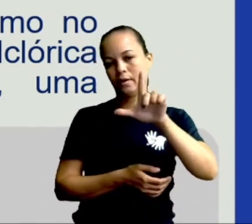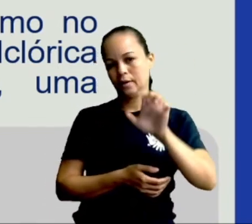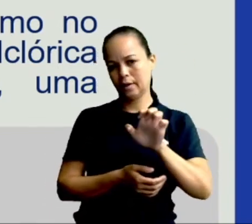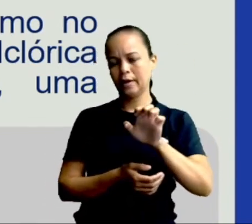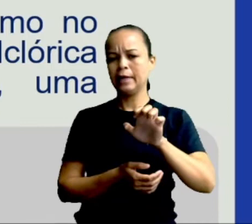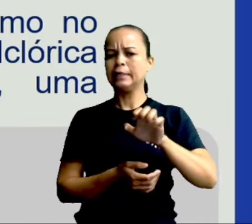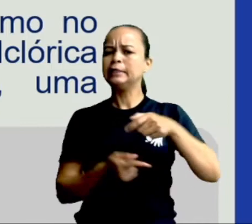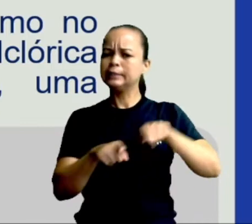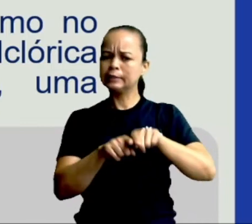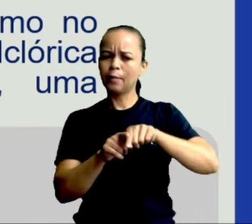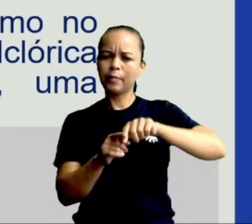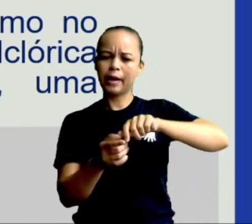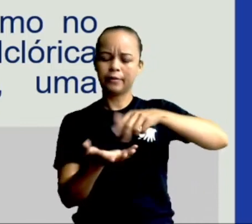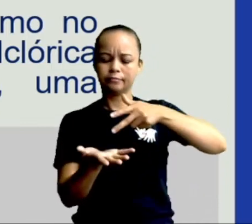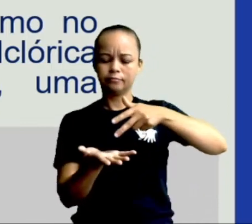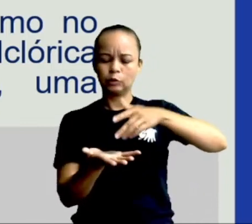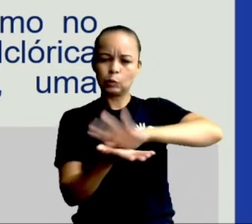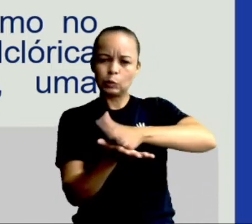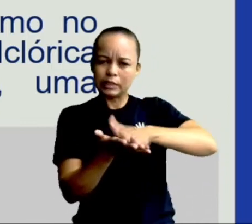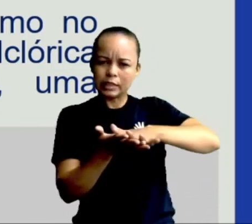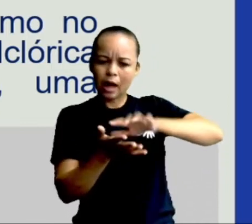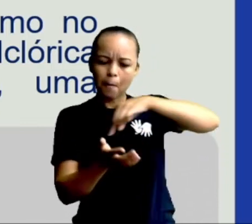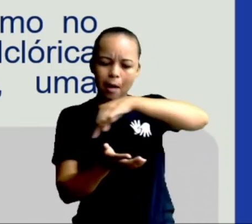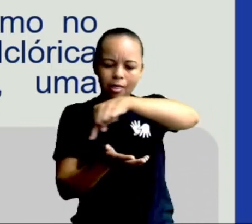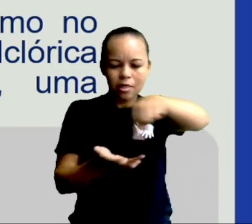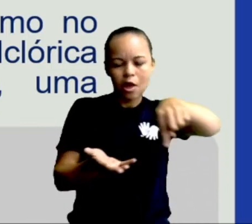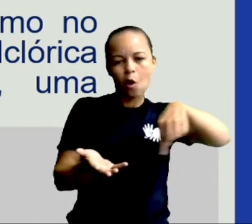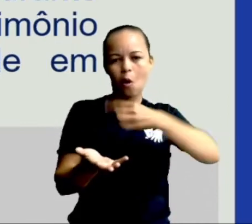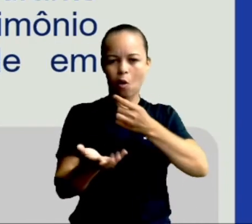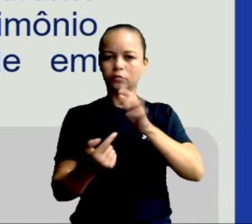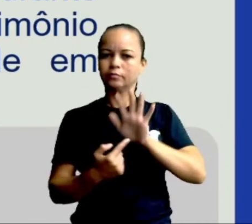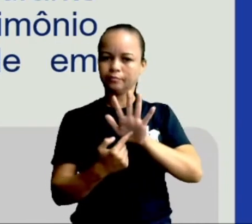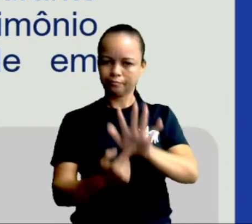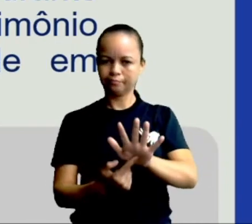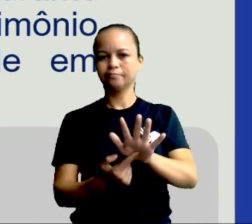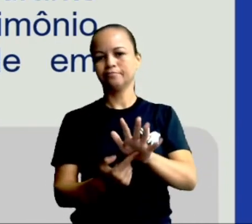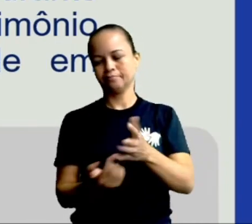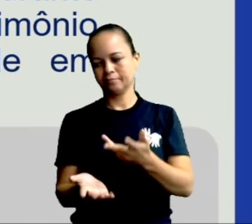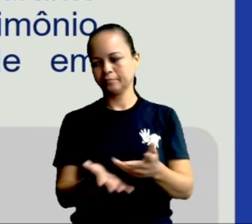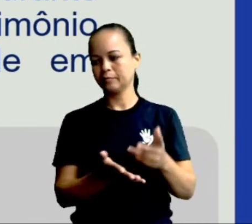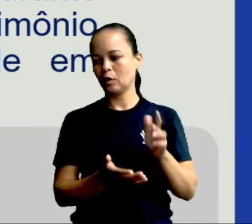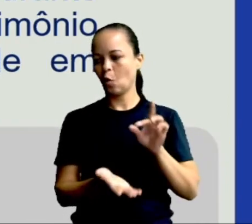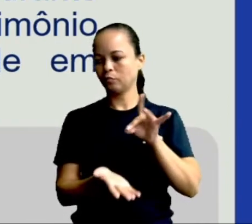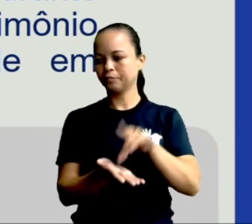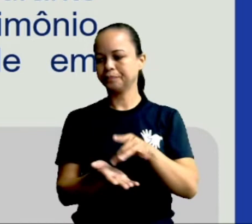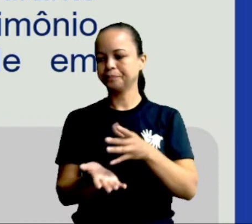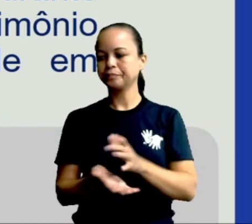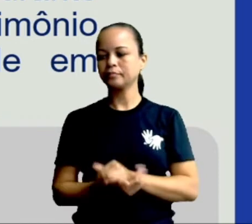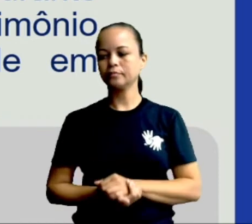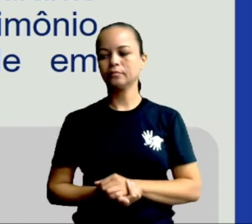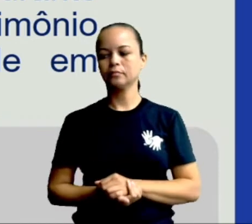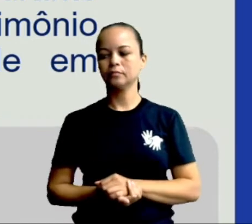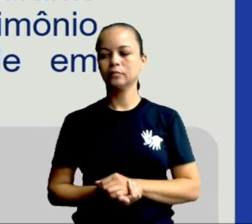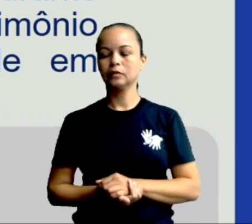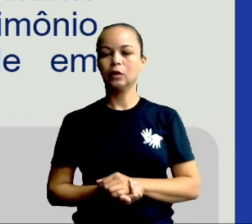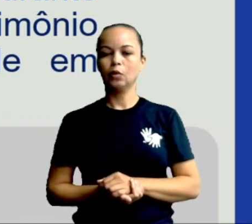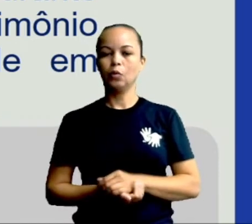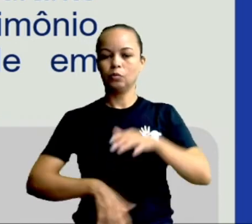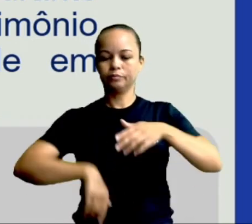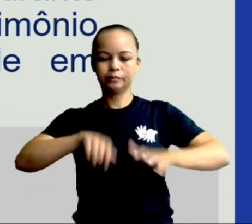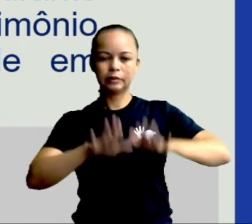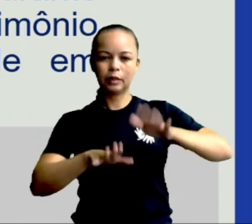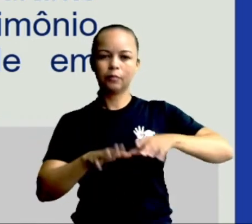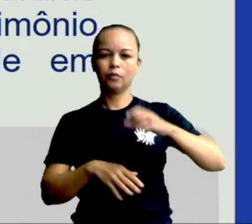de roda, uma variação musical do samba, tá? O tambor de crioula e